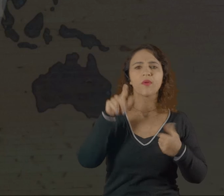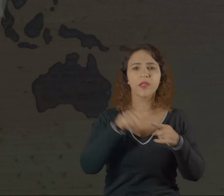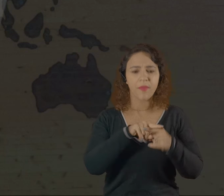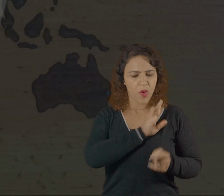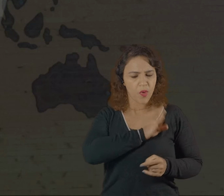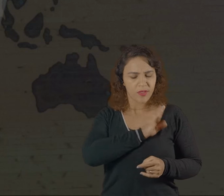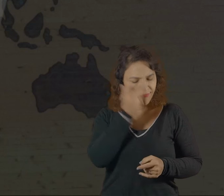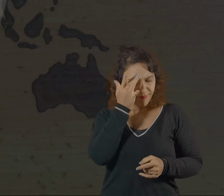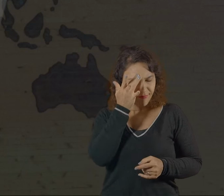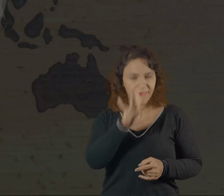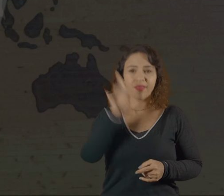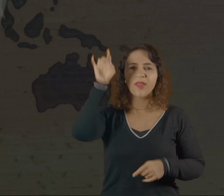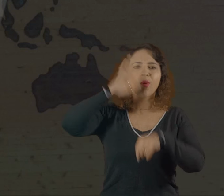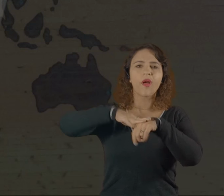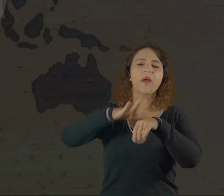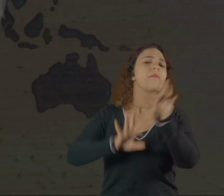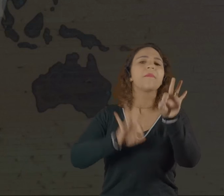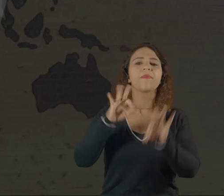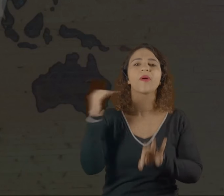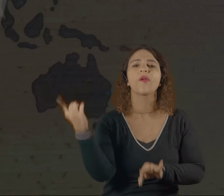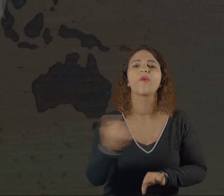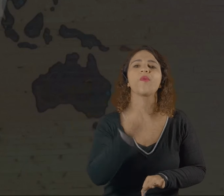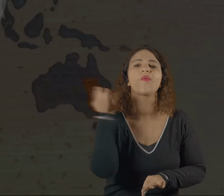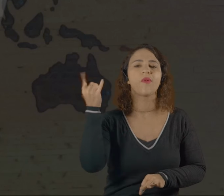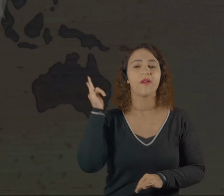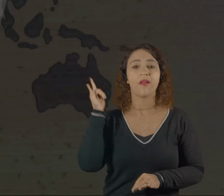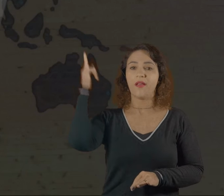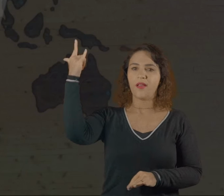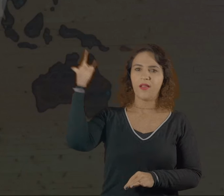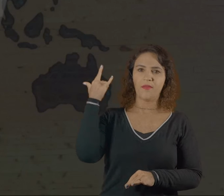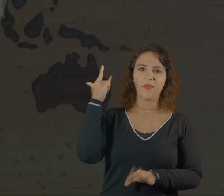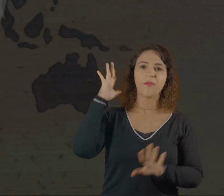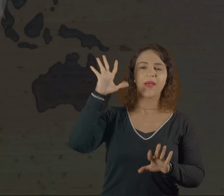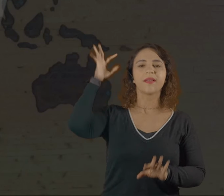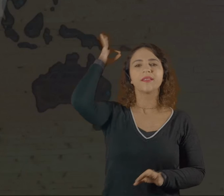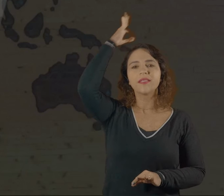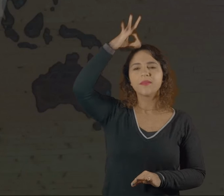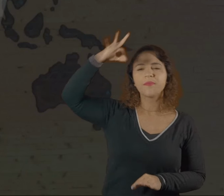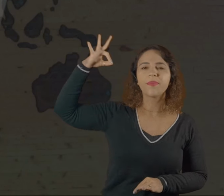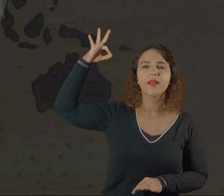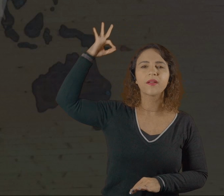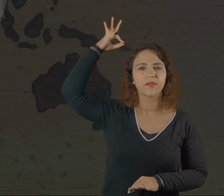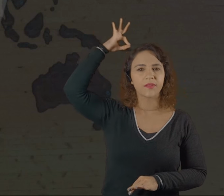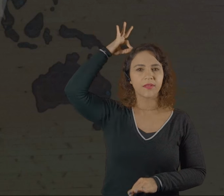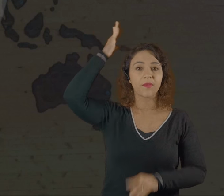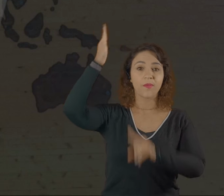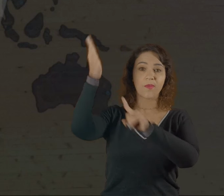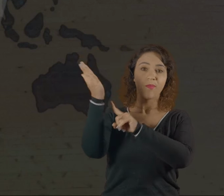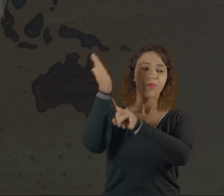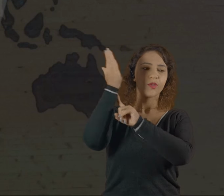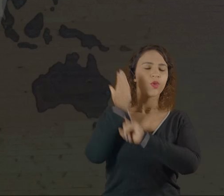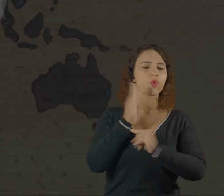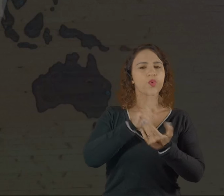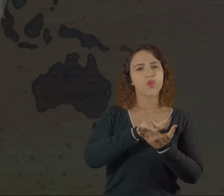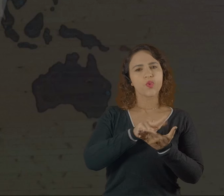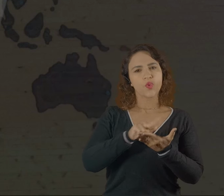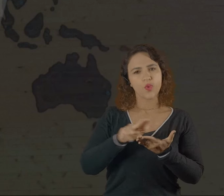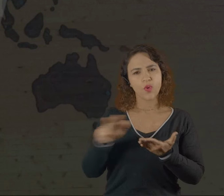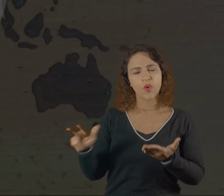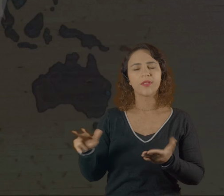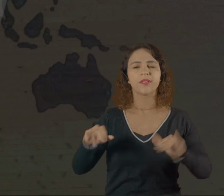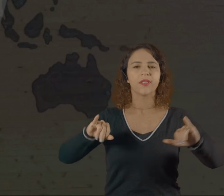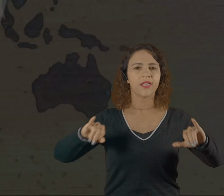que o amam. Mas Deus não o revelou pelo Espírito, porque o Espírito a todas as coisas